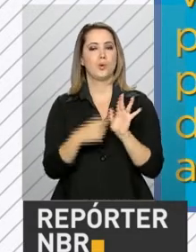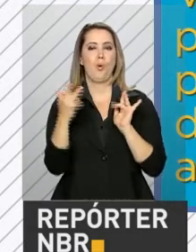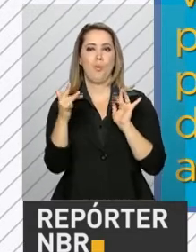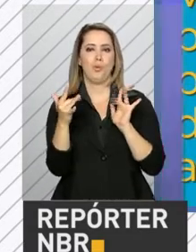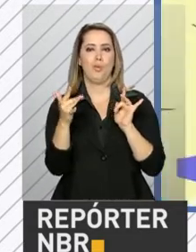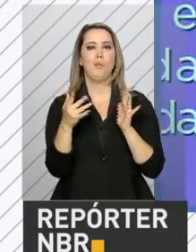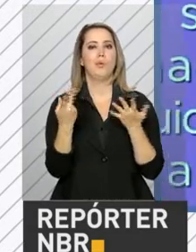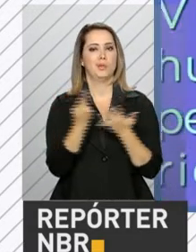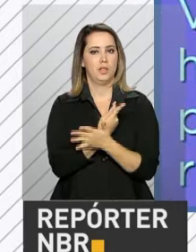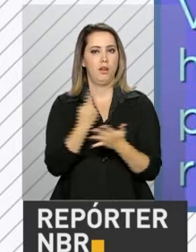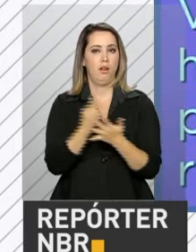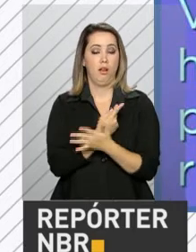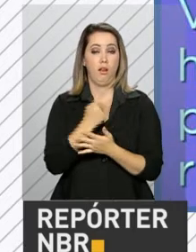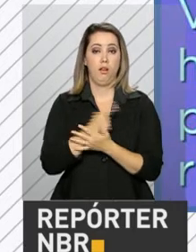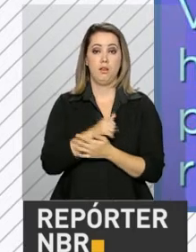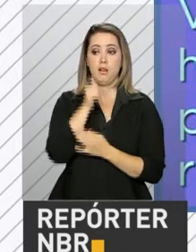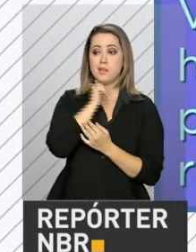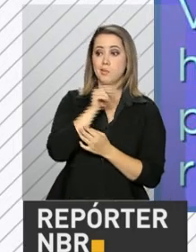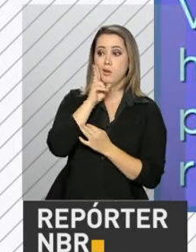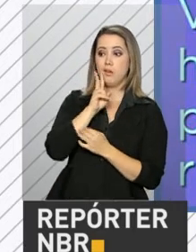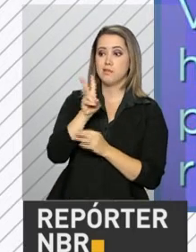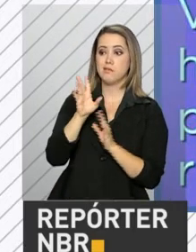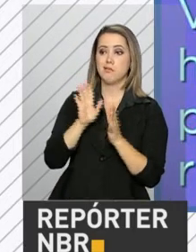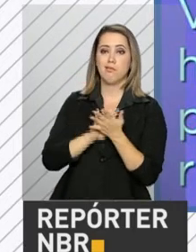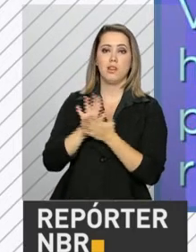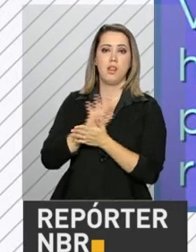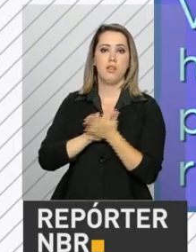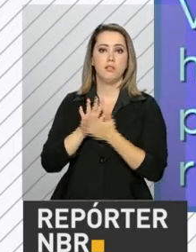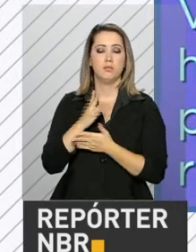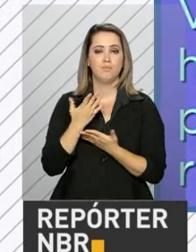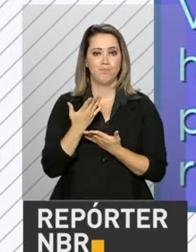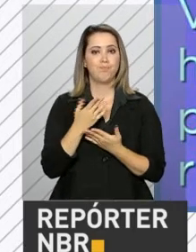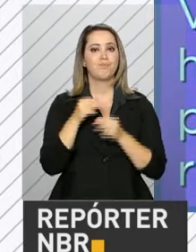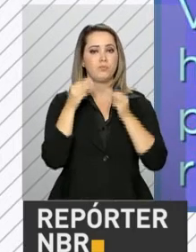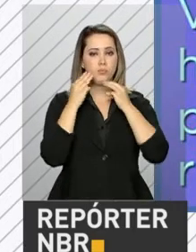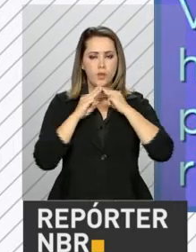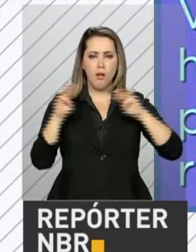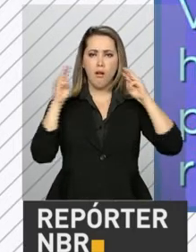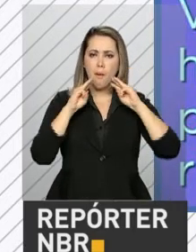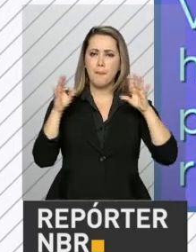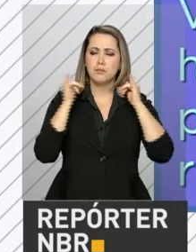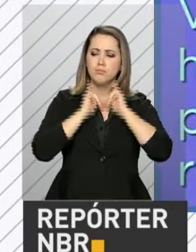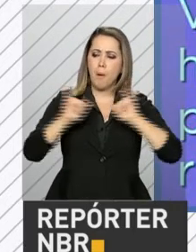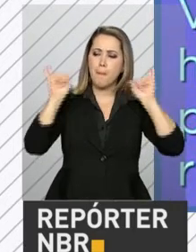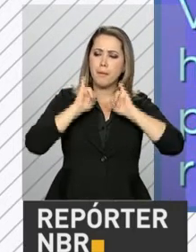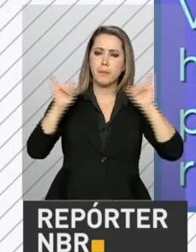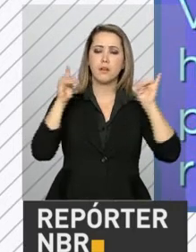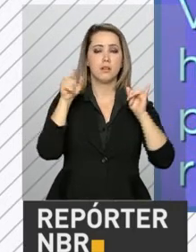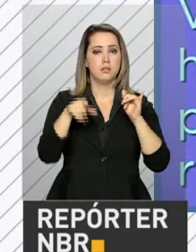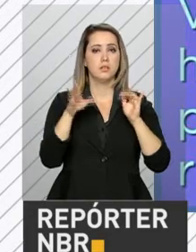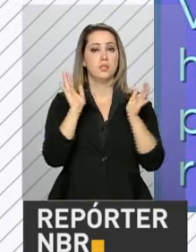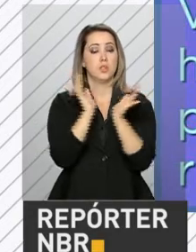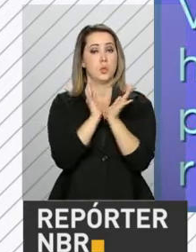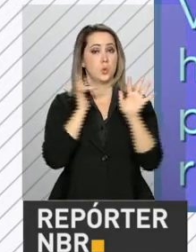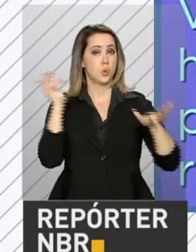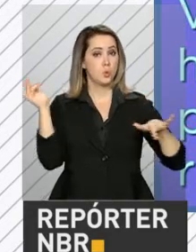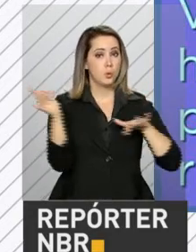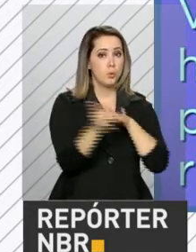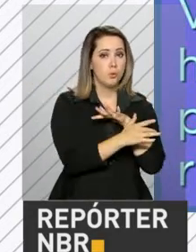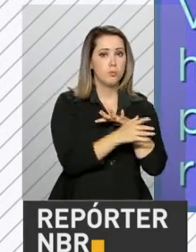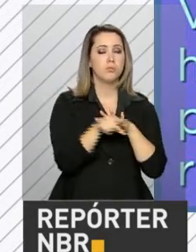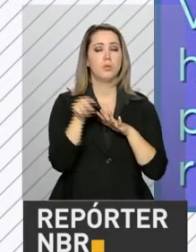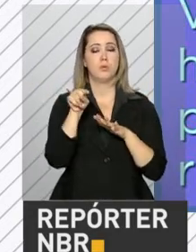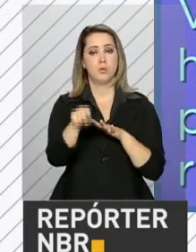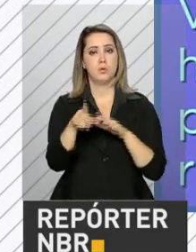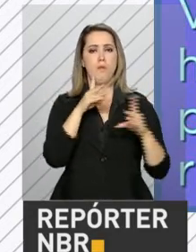e que muitas mulheres não conseguem identificar. A campanha, que está nas redes sociais, repercutiu,